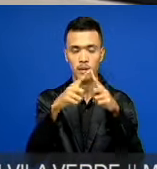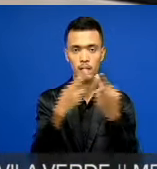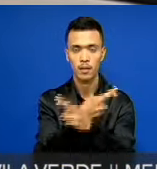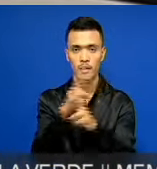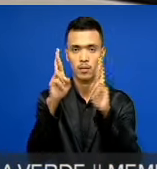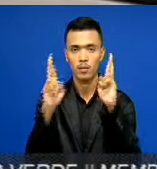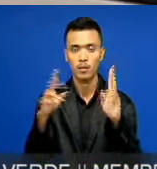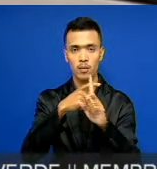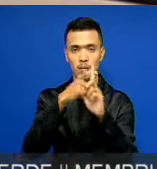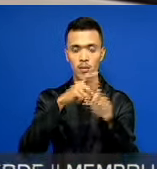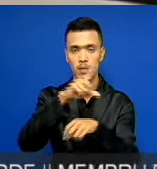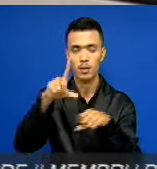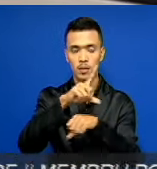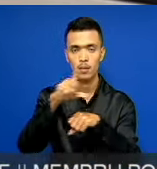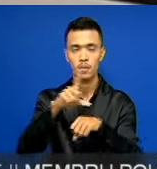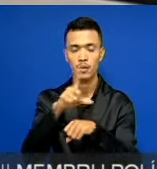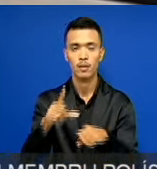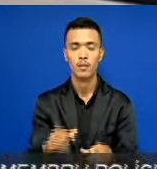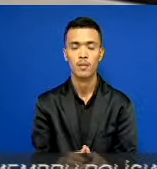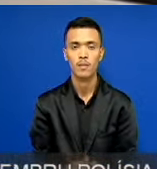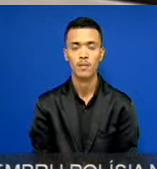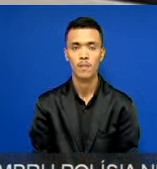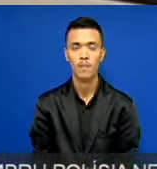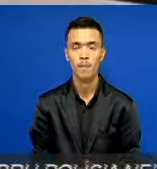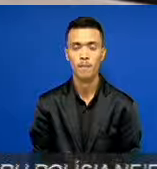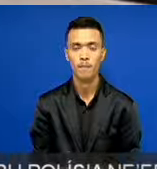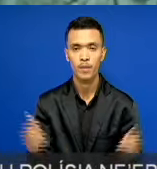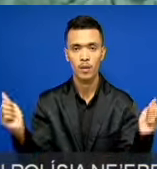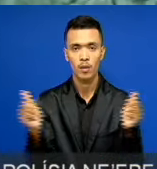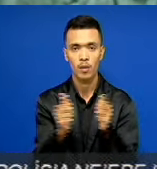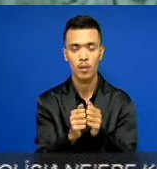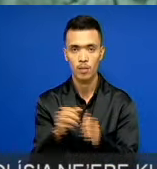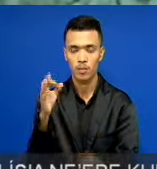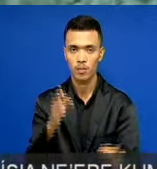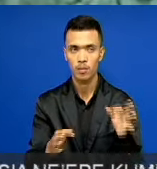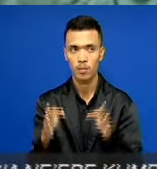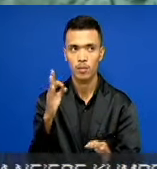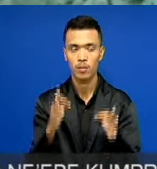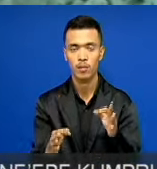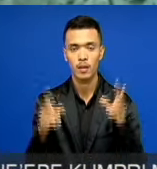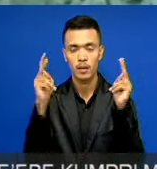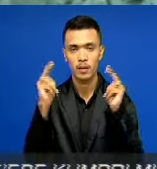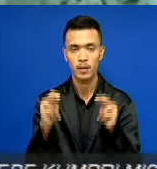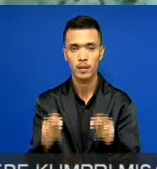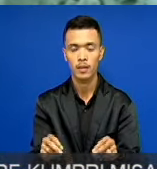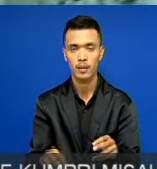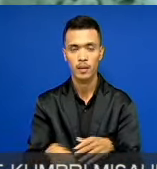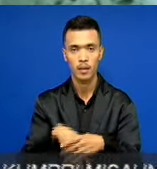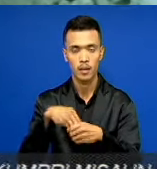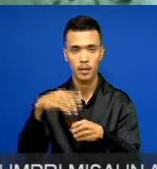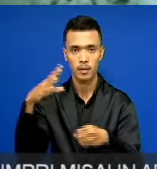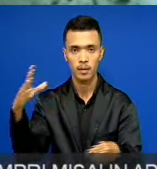do laboratório nela tam liga hoje da né tem que assai